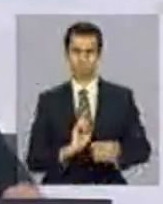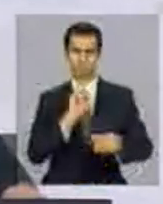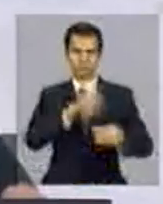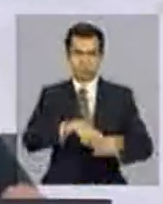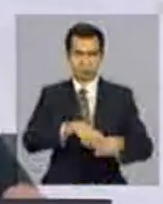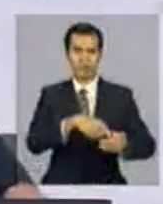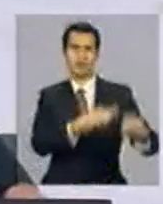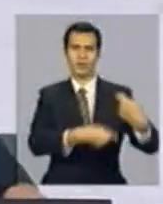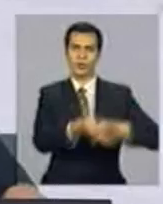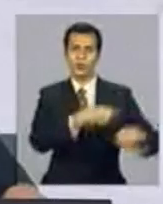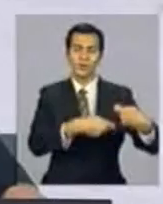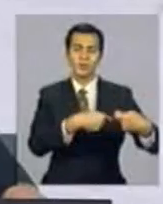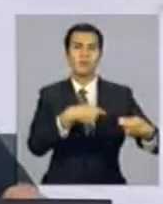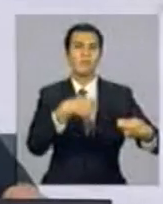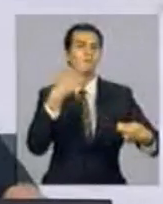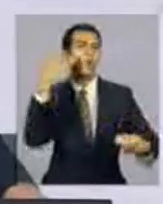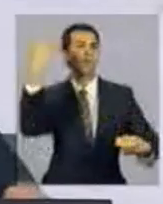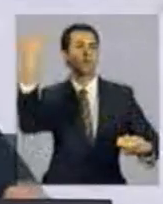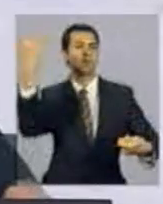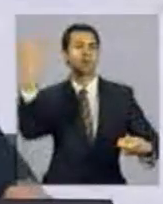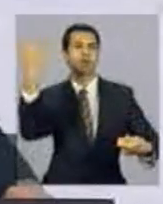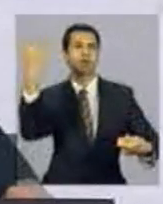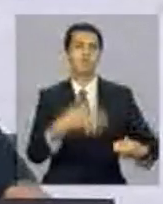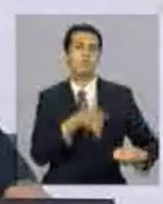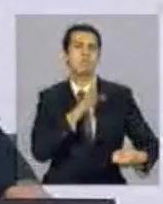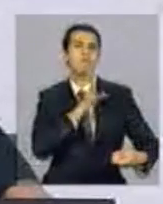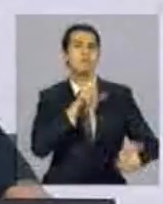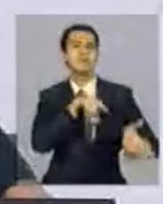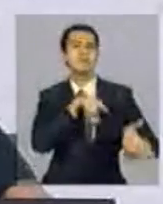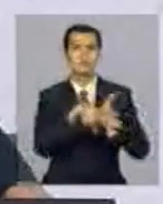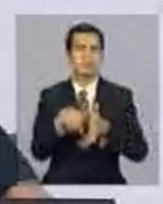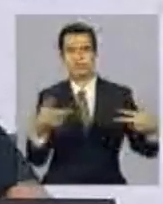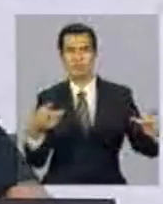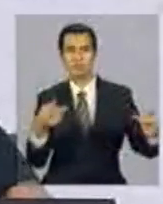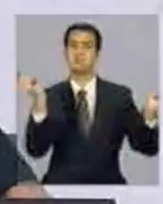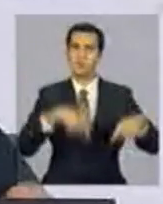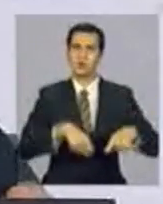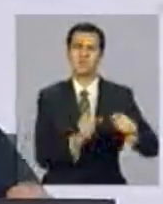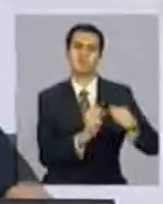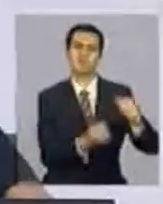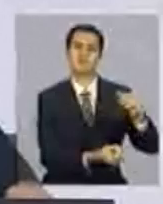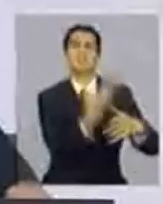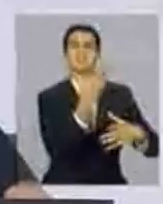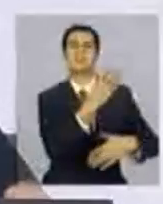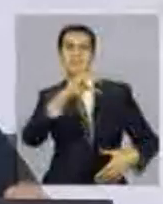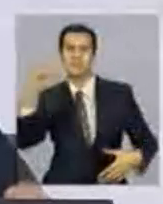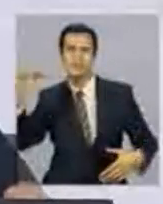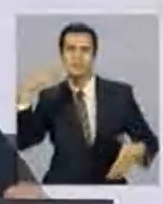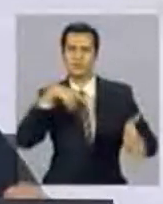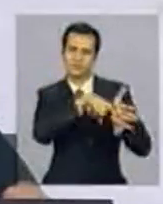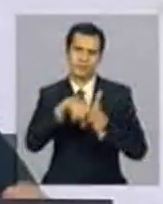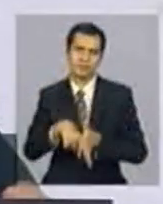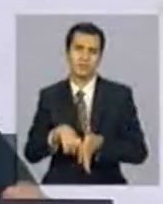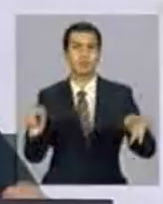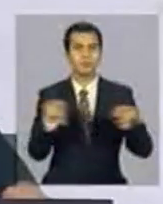a economia do conhecimento, sendo capaz de produzir ciência, de